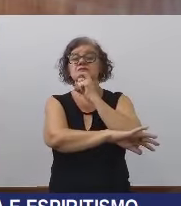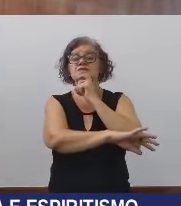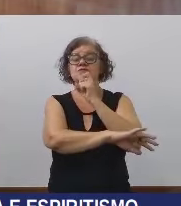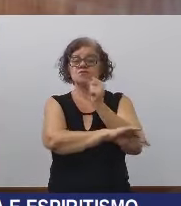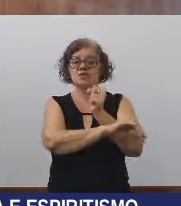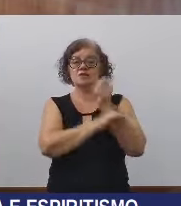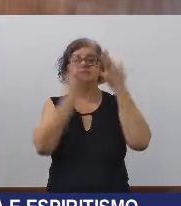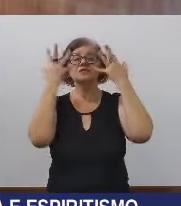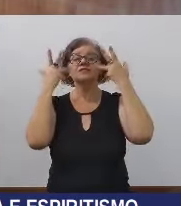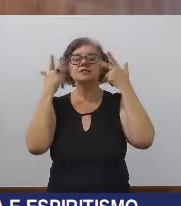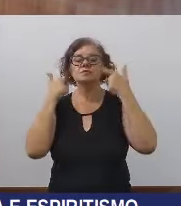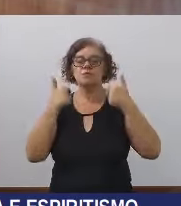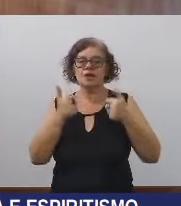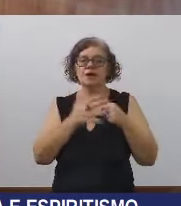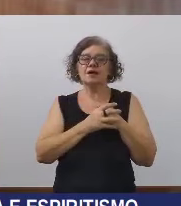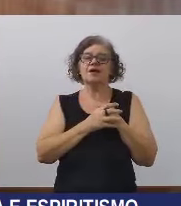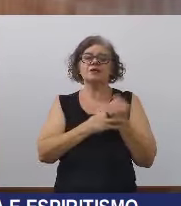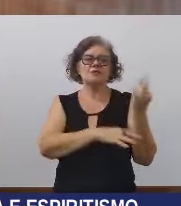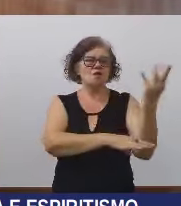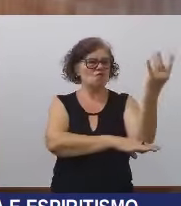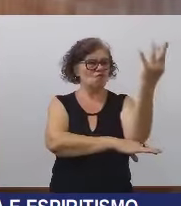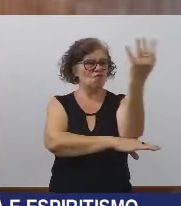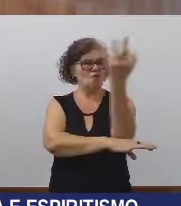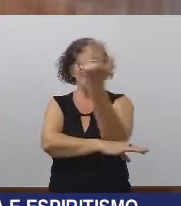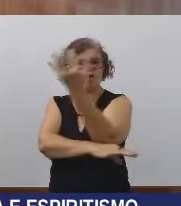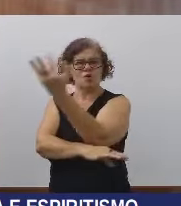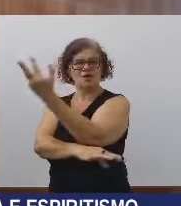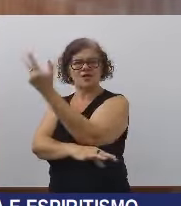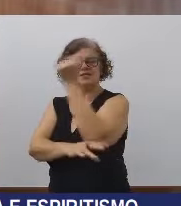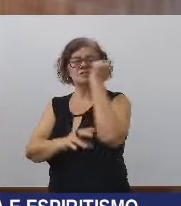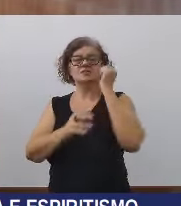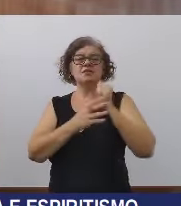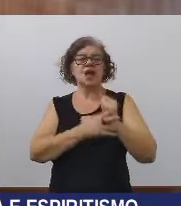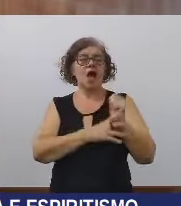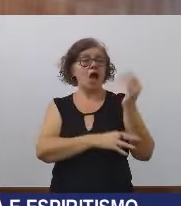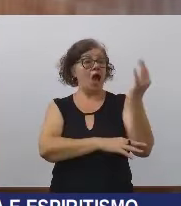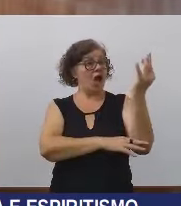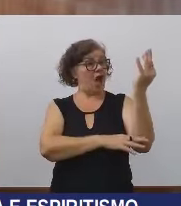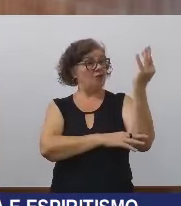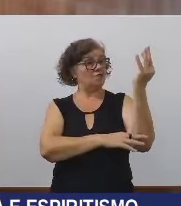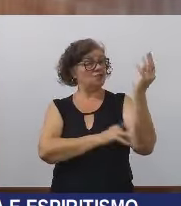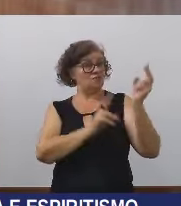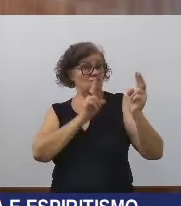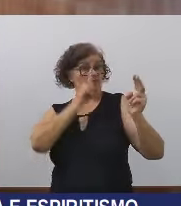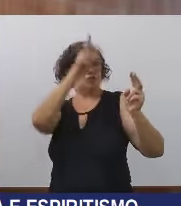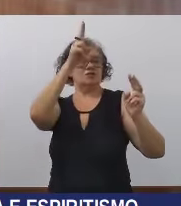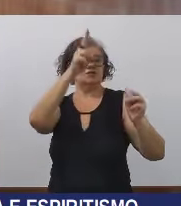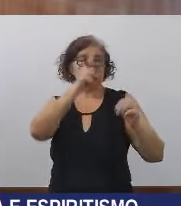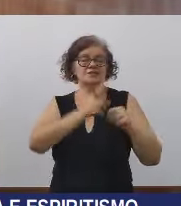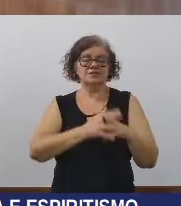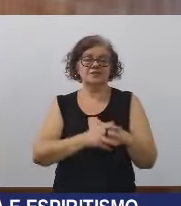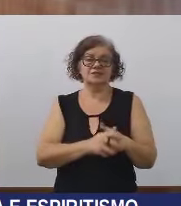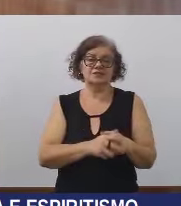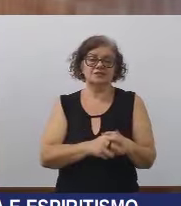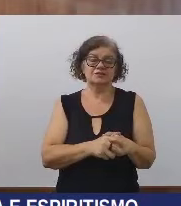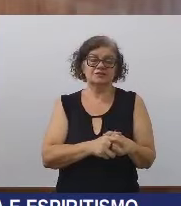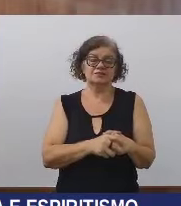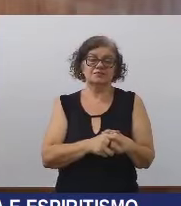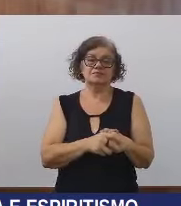virgens, animais, florestas, árvores frondosas.